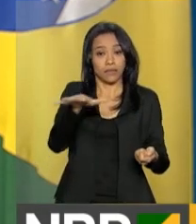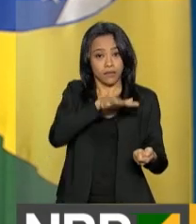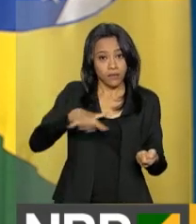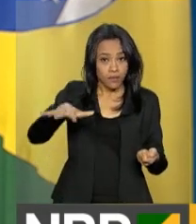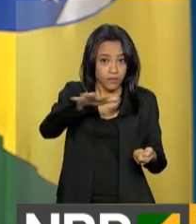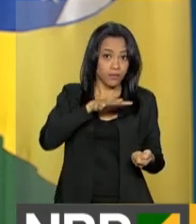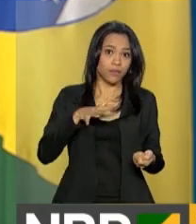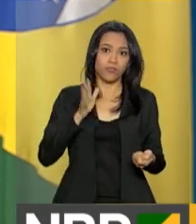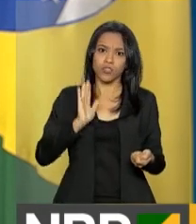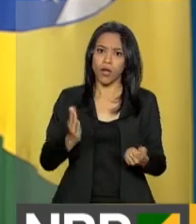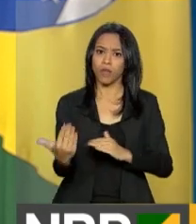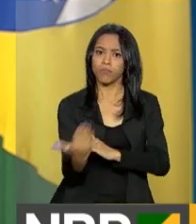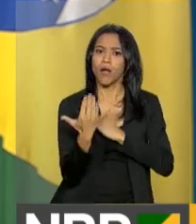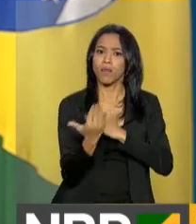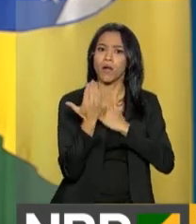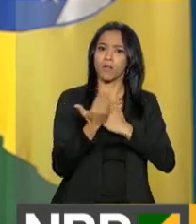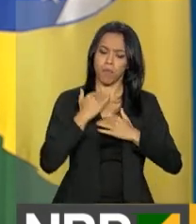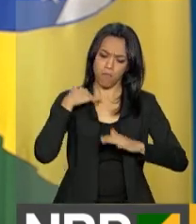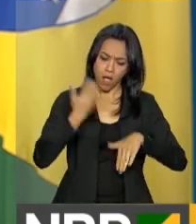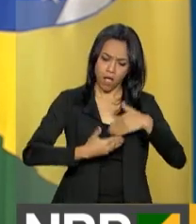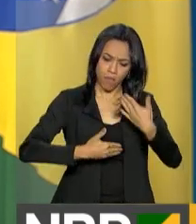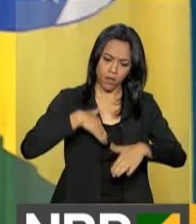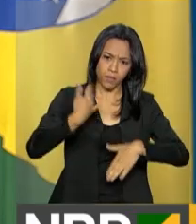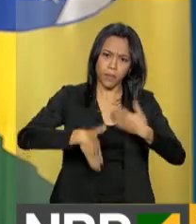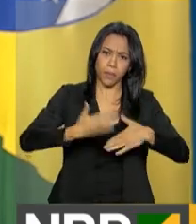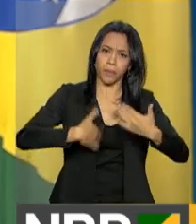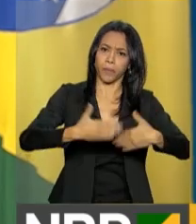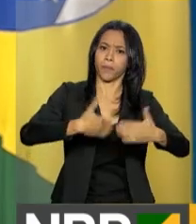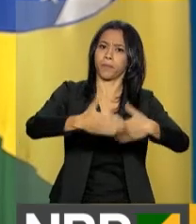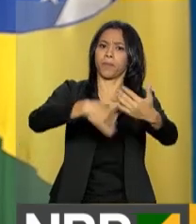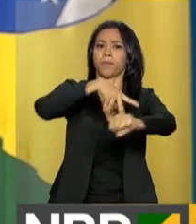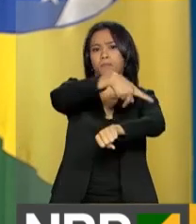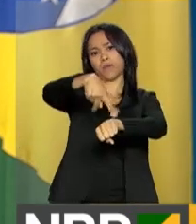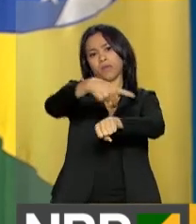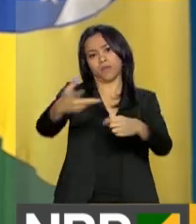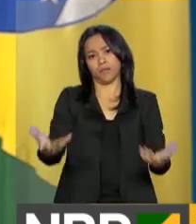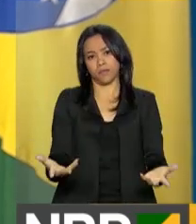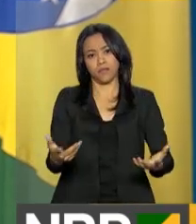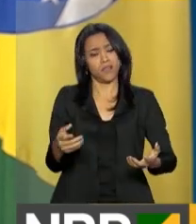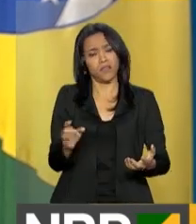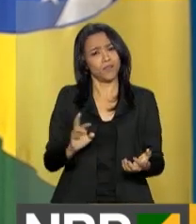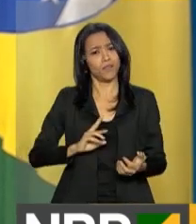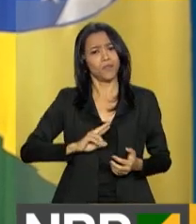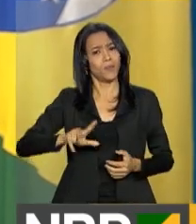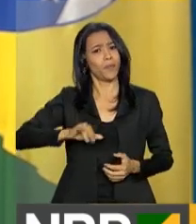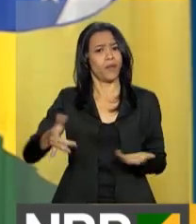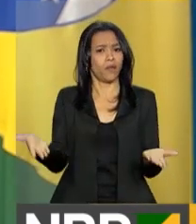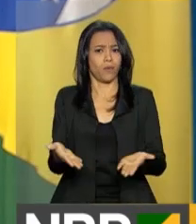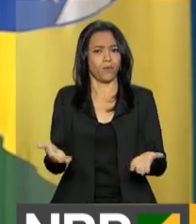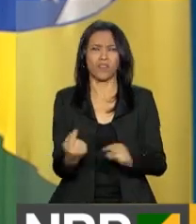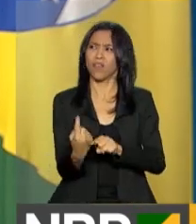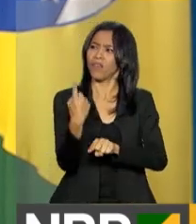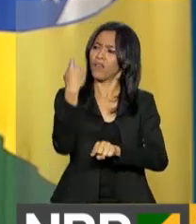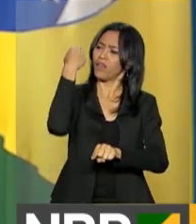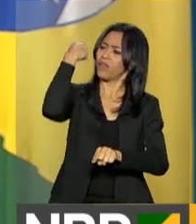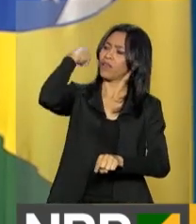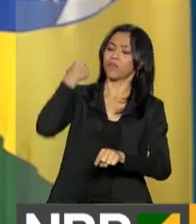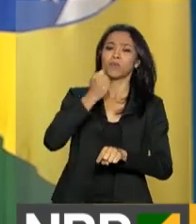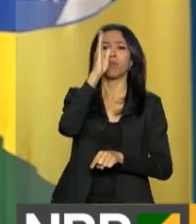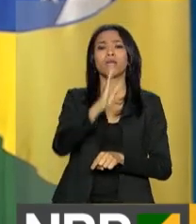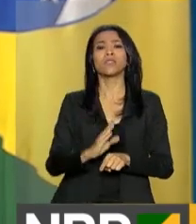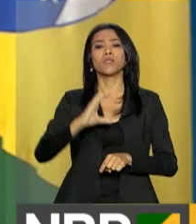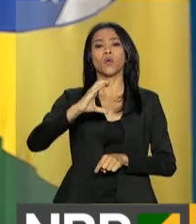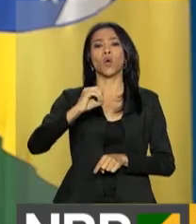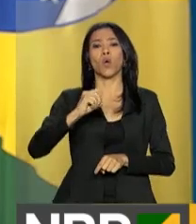pelo desenvolvimento do país e convenhamos não é de hoje desde o brasil colônia